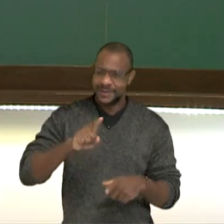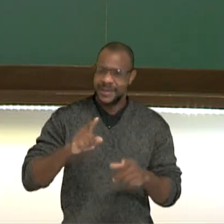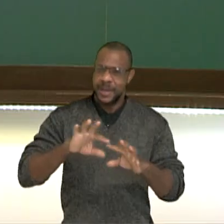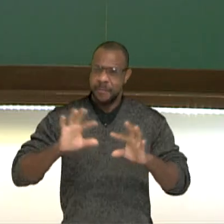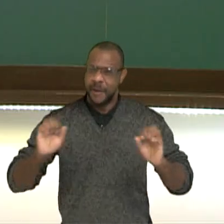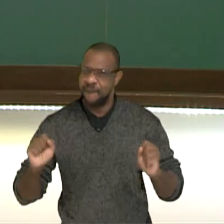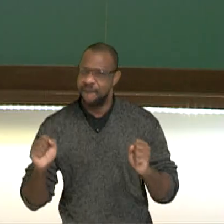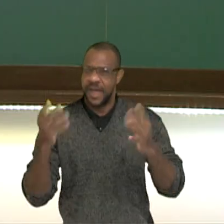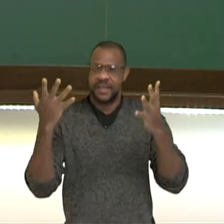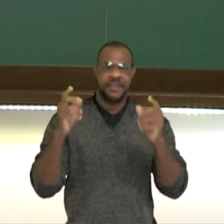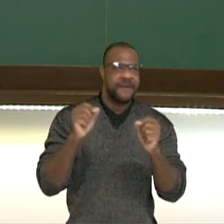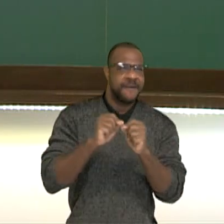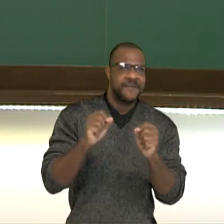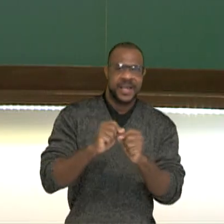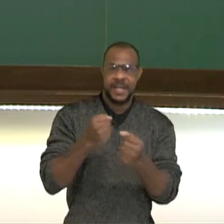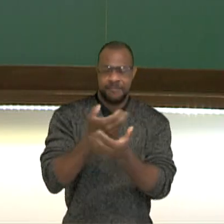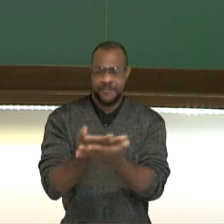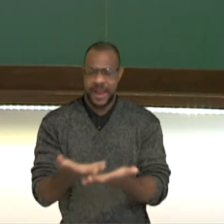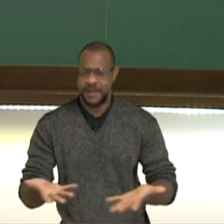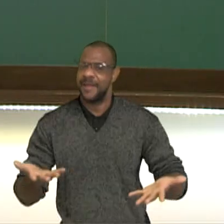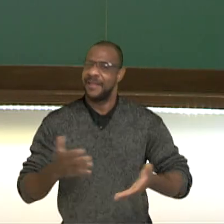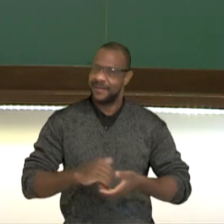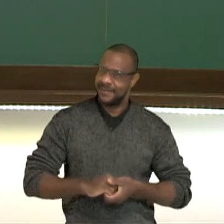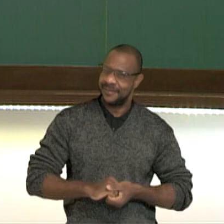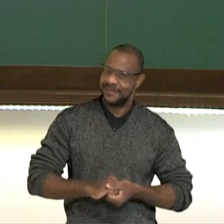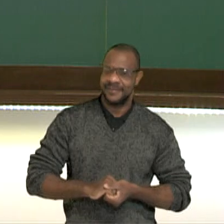gente fazer essas celebrações.